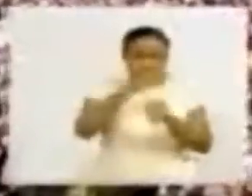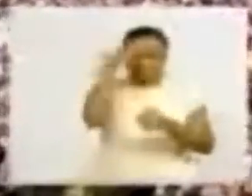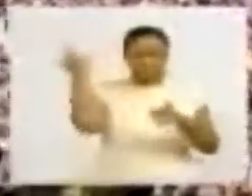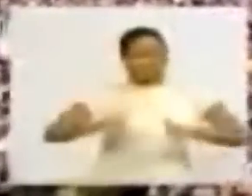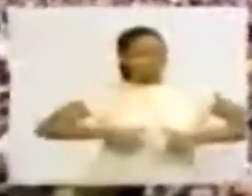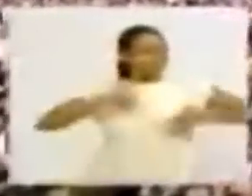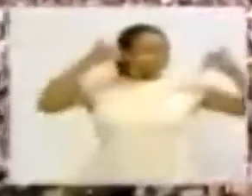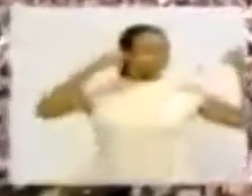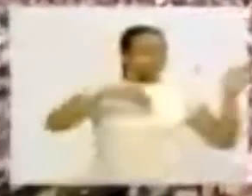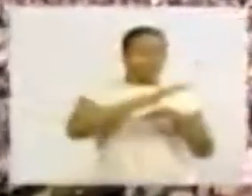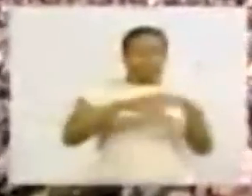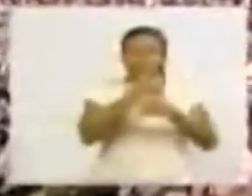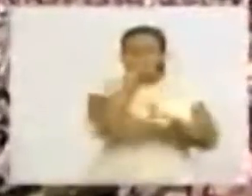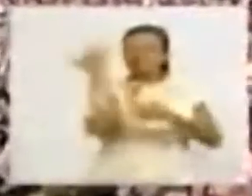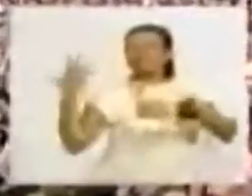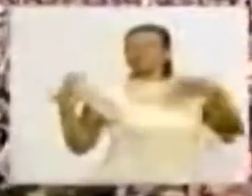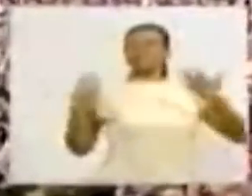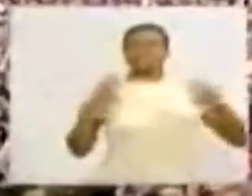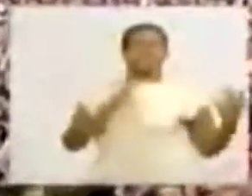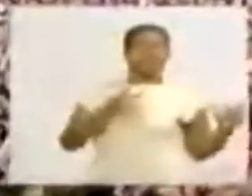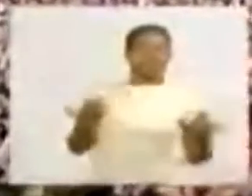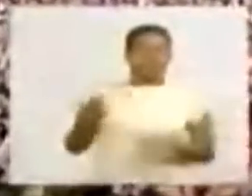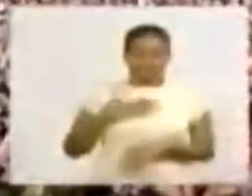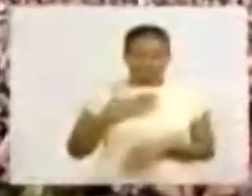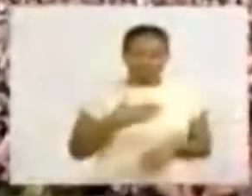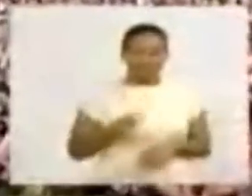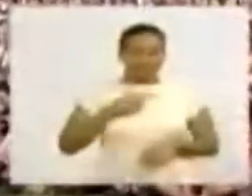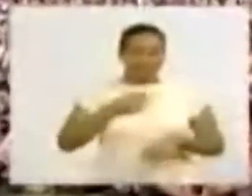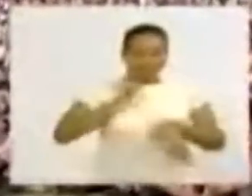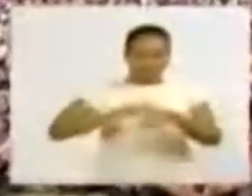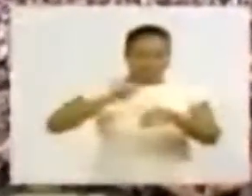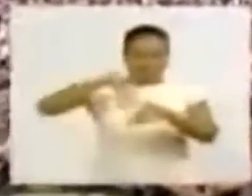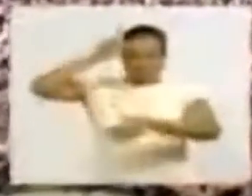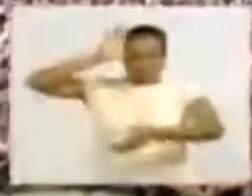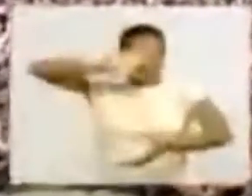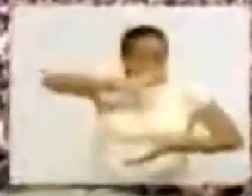olha como está lindo. E de repente, minha gente,